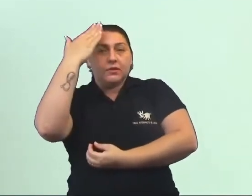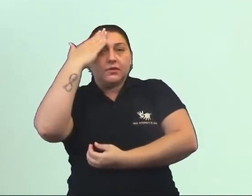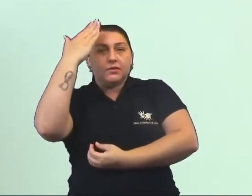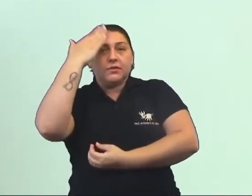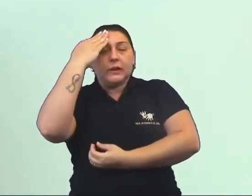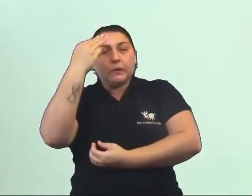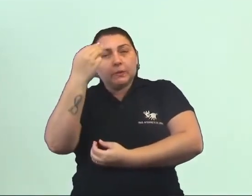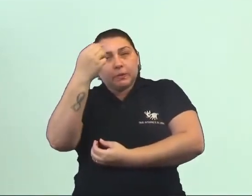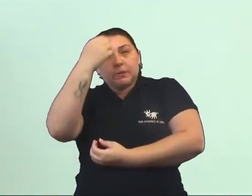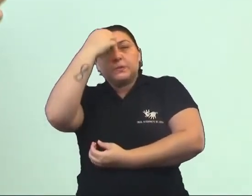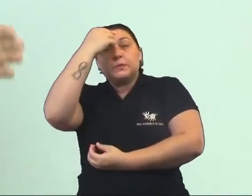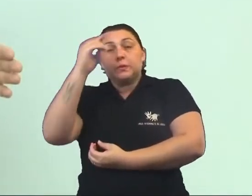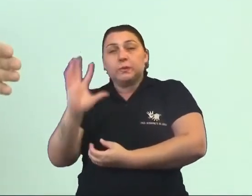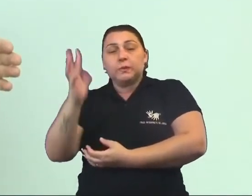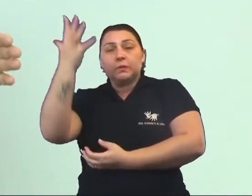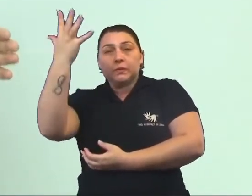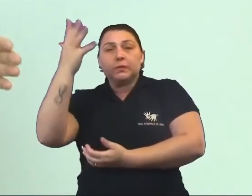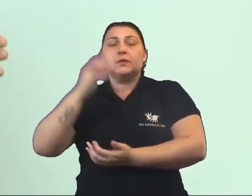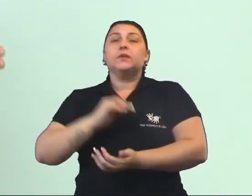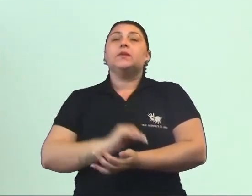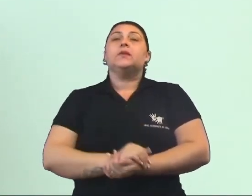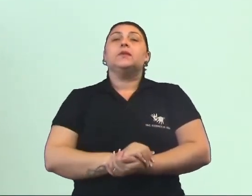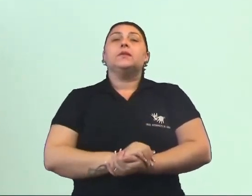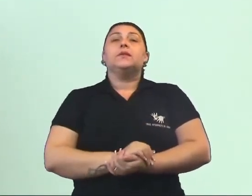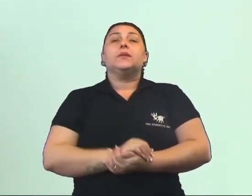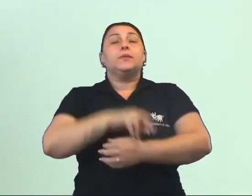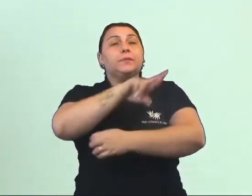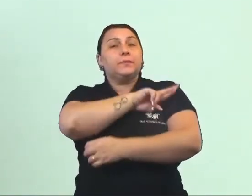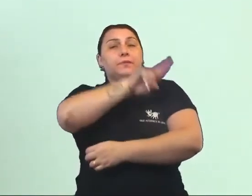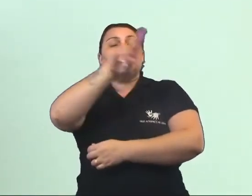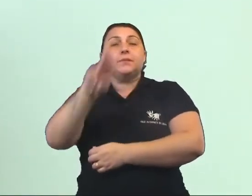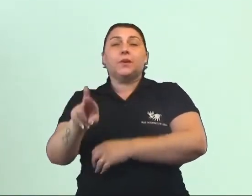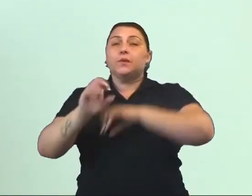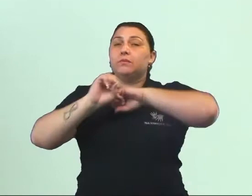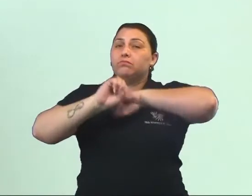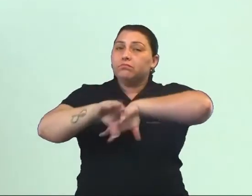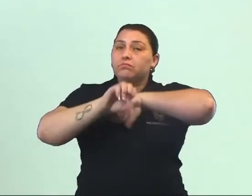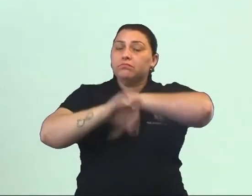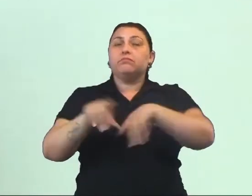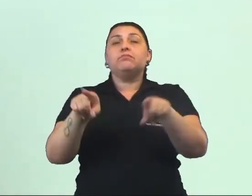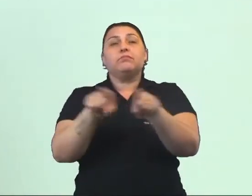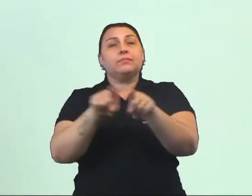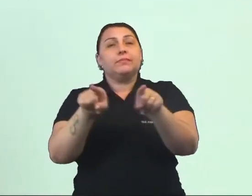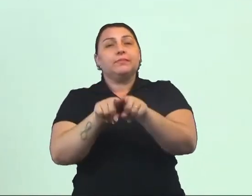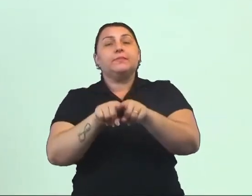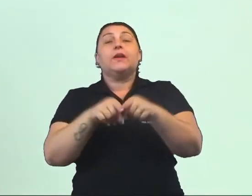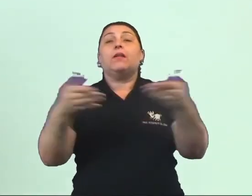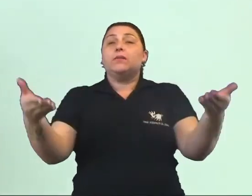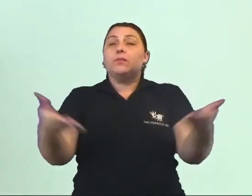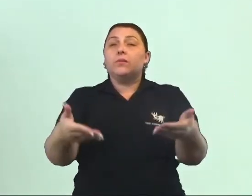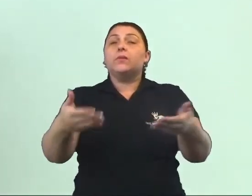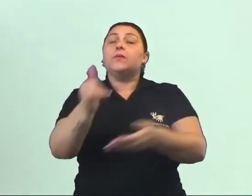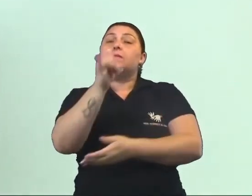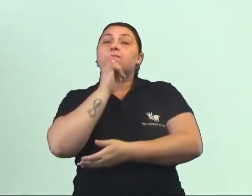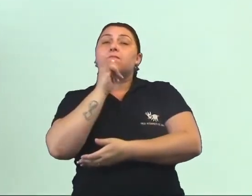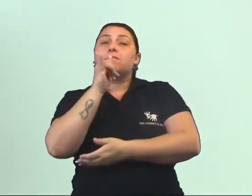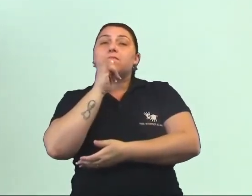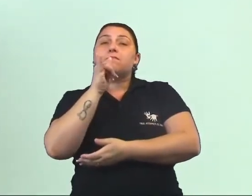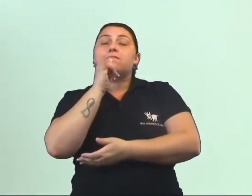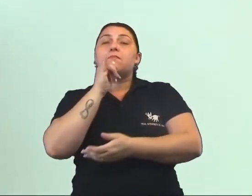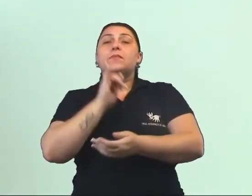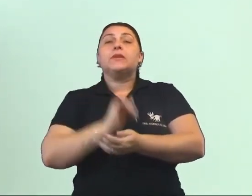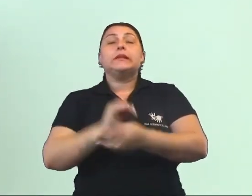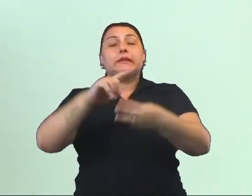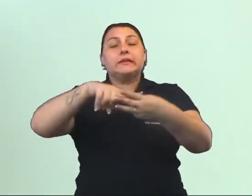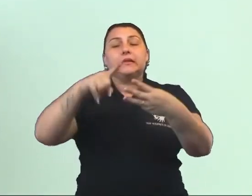as memórias, os acontecimentos das religiões e os ensinamentos dela. Então agora nós vamos dar exemplo